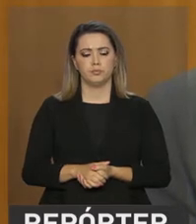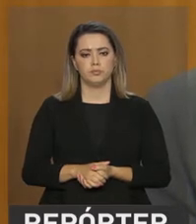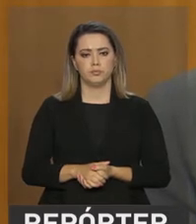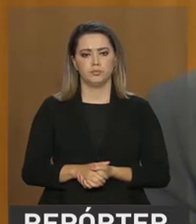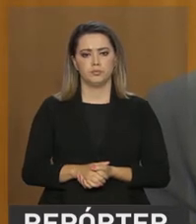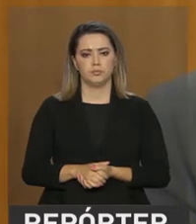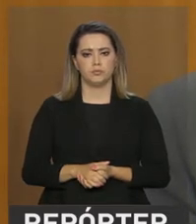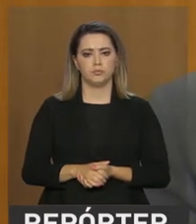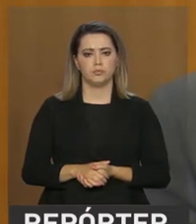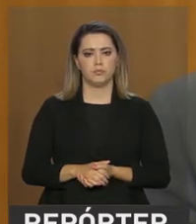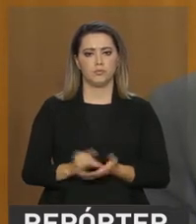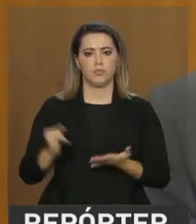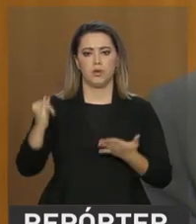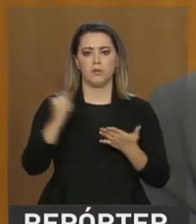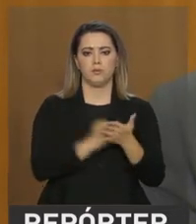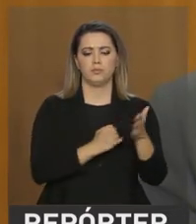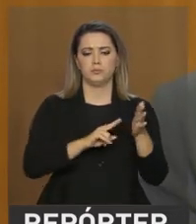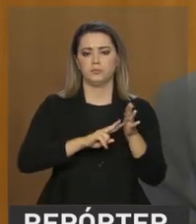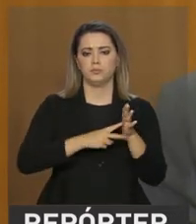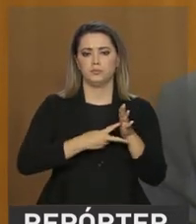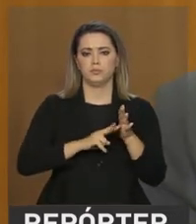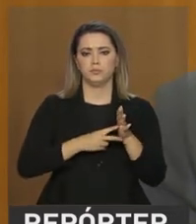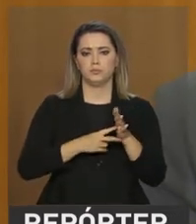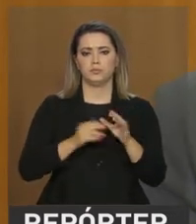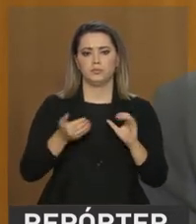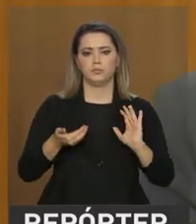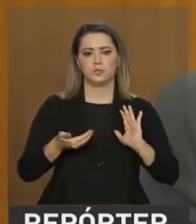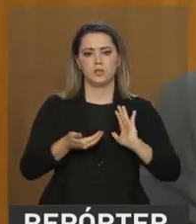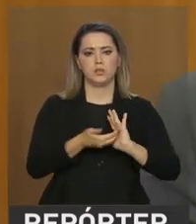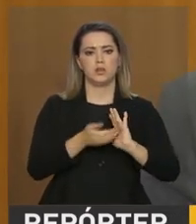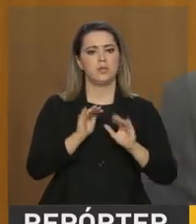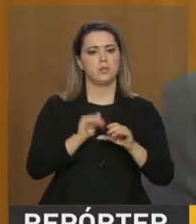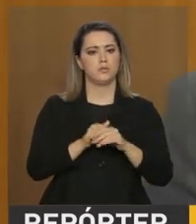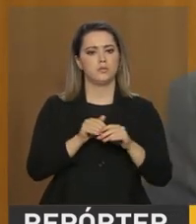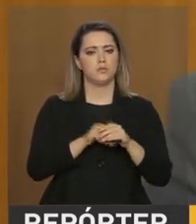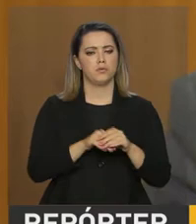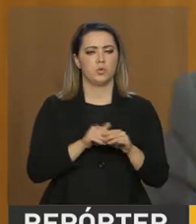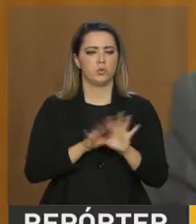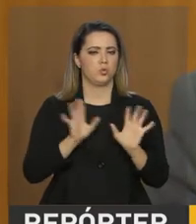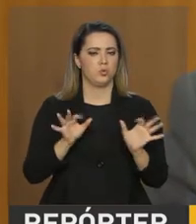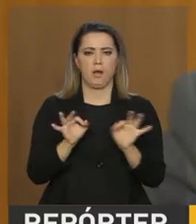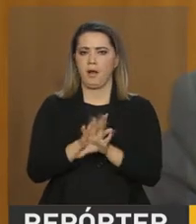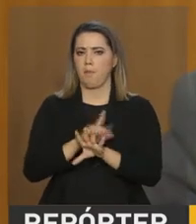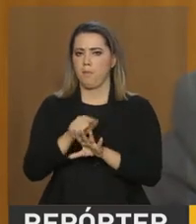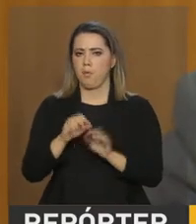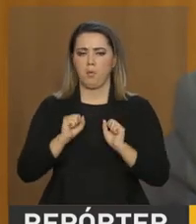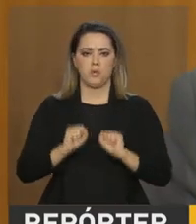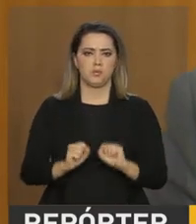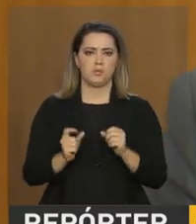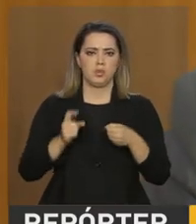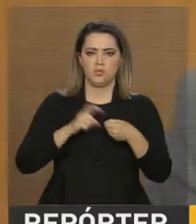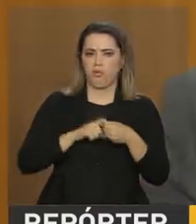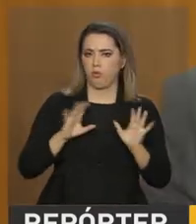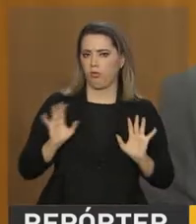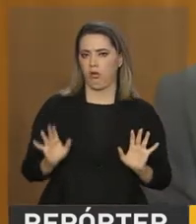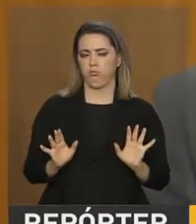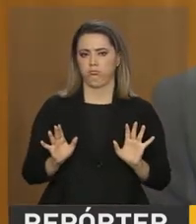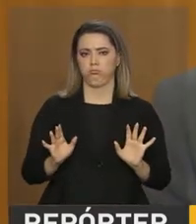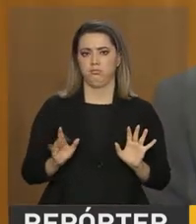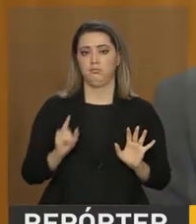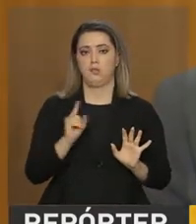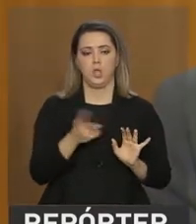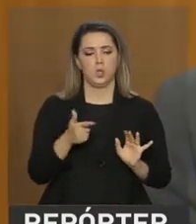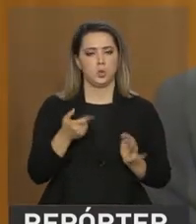sindical a câmara votou não disponibilidade de voltar e possui digital obrigatório e não haverá